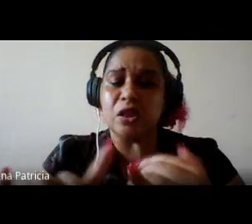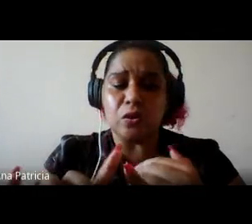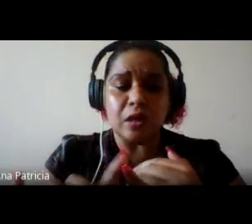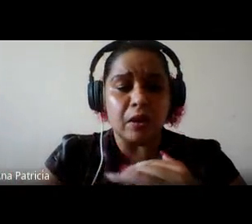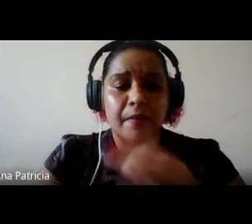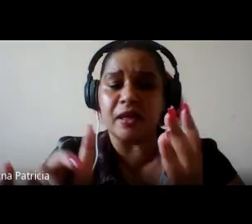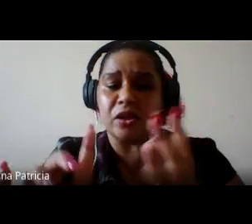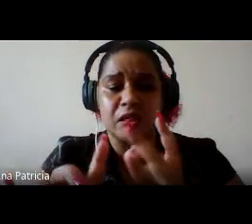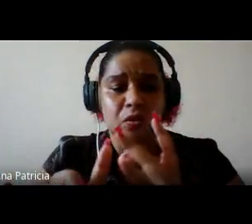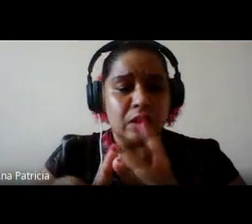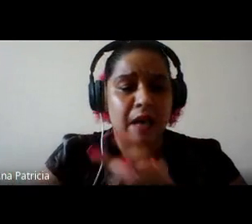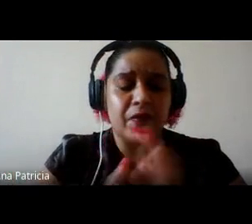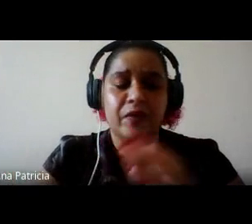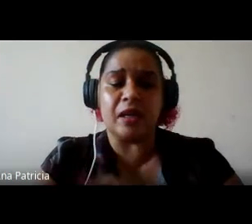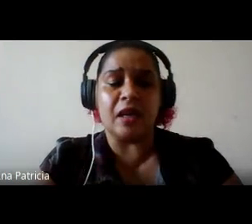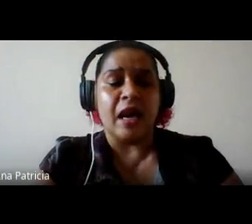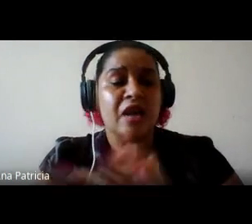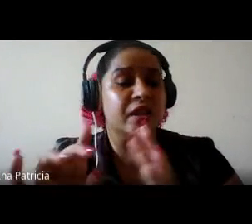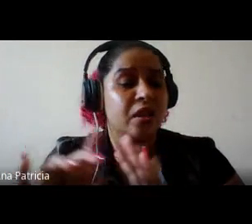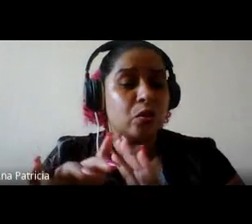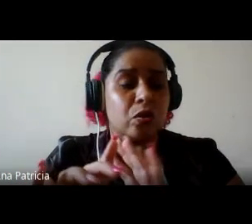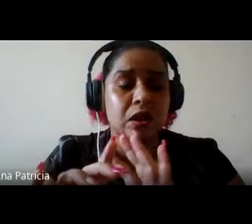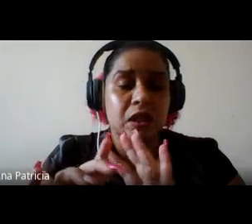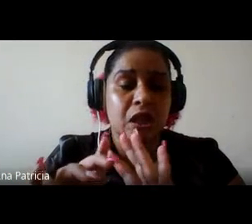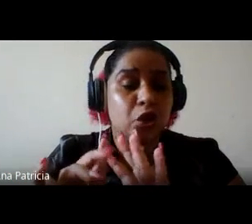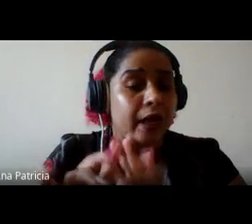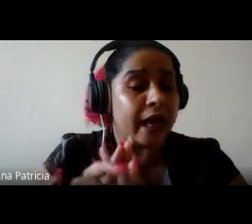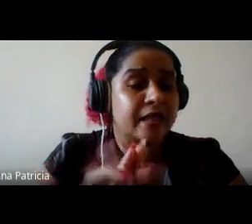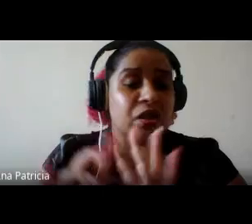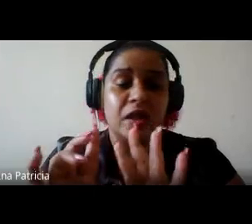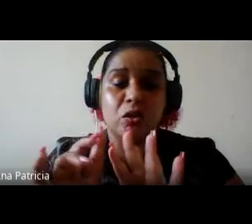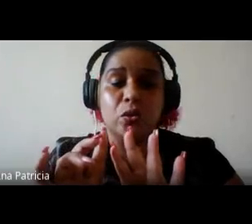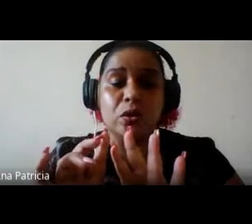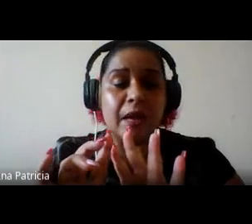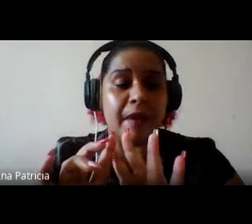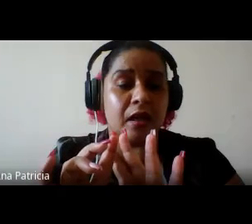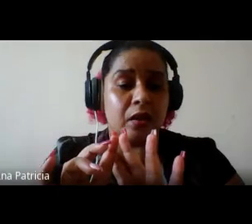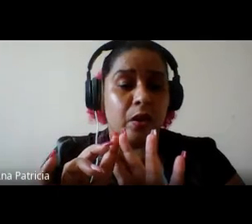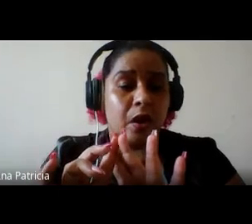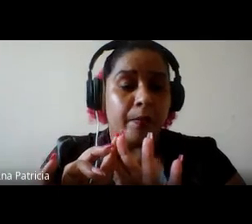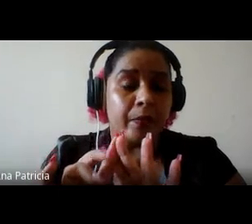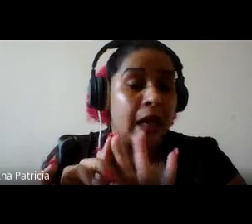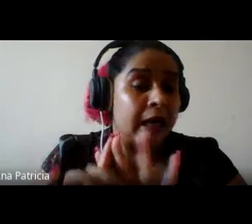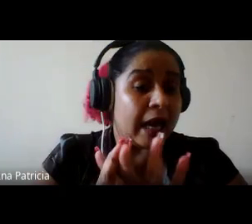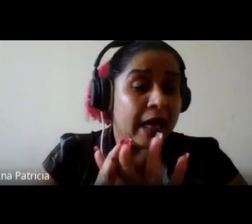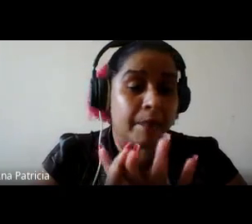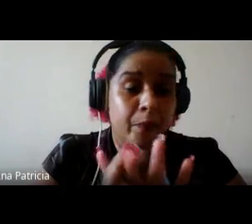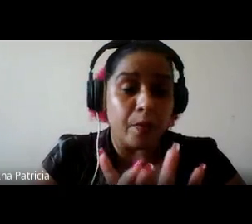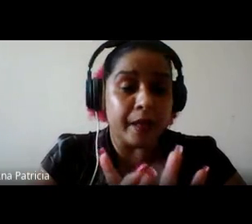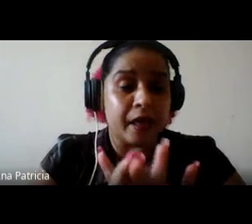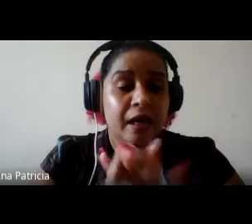gente tem surdos na Unimed, a gente tem surdos na Apivida, a gente tem surdos em lanchonetes, a gente tem surdos trabalhando na